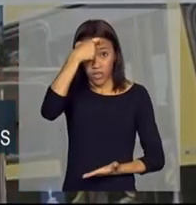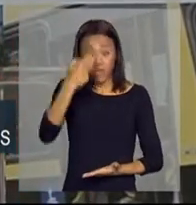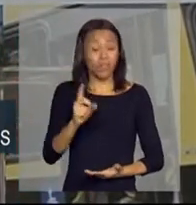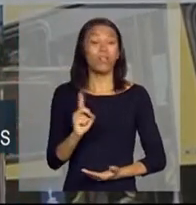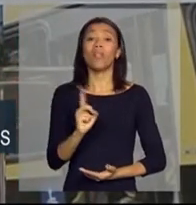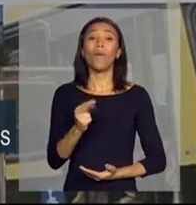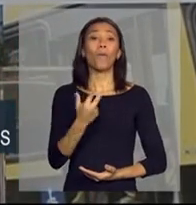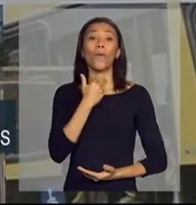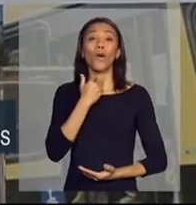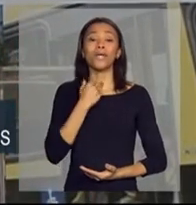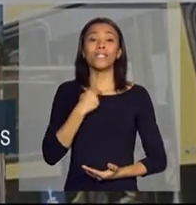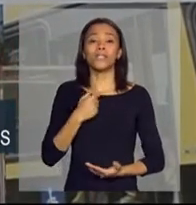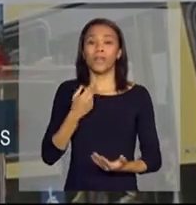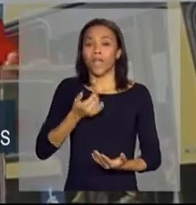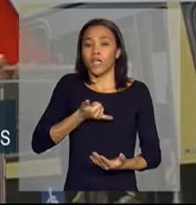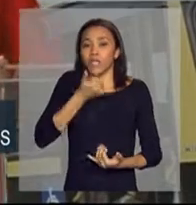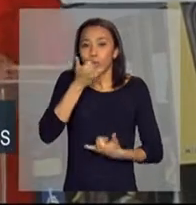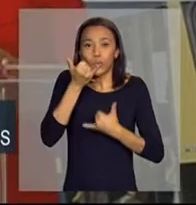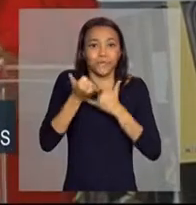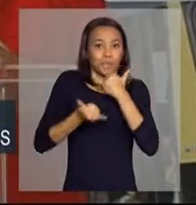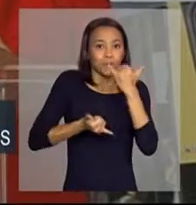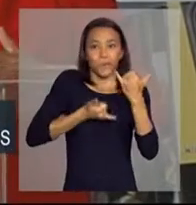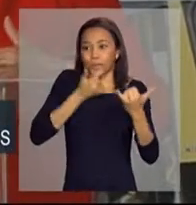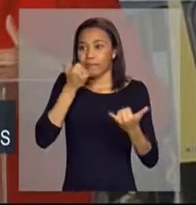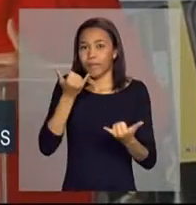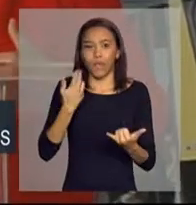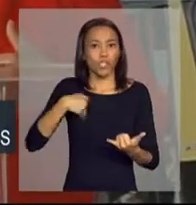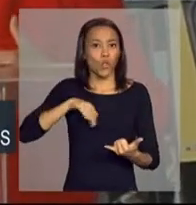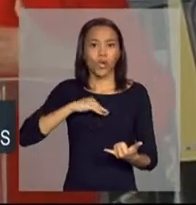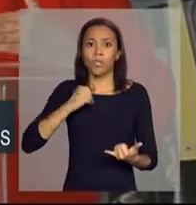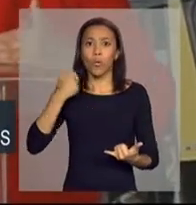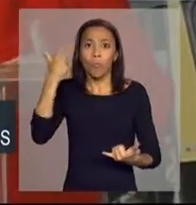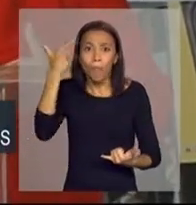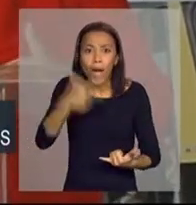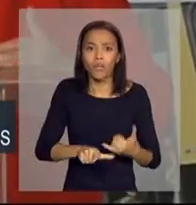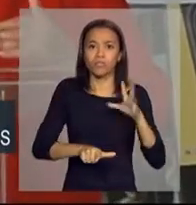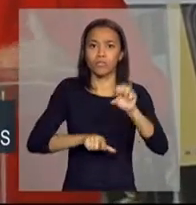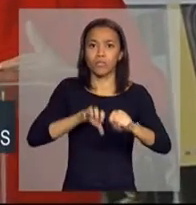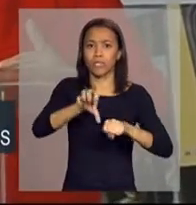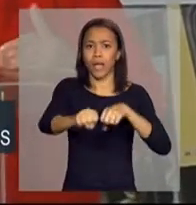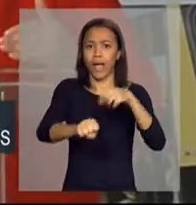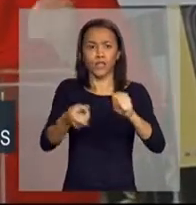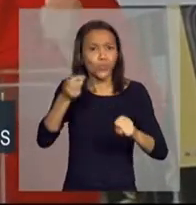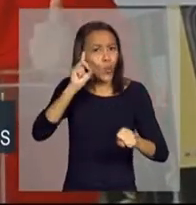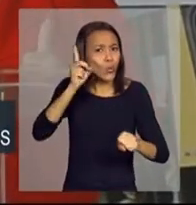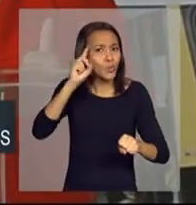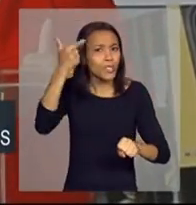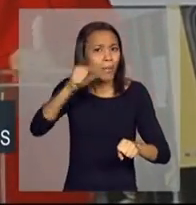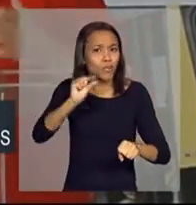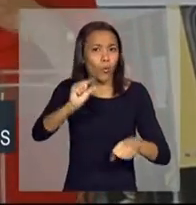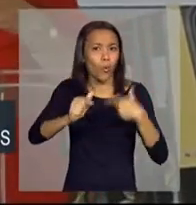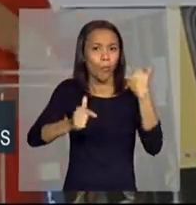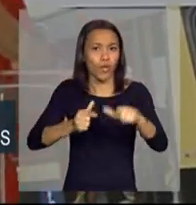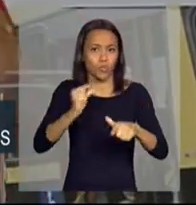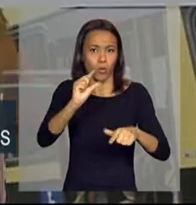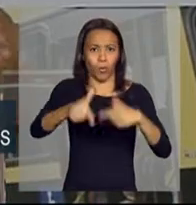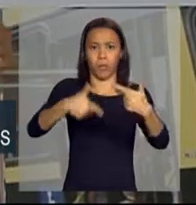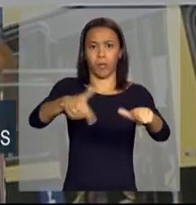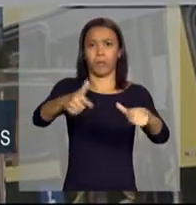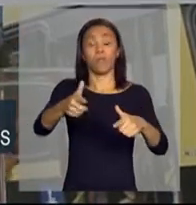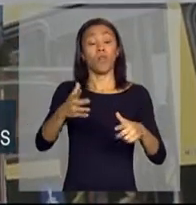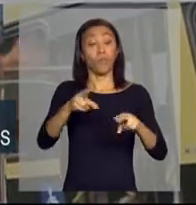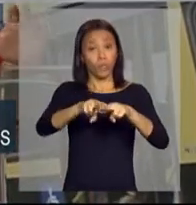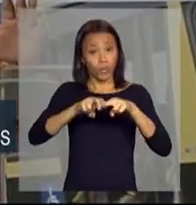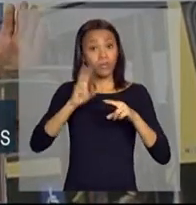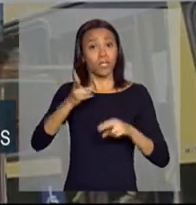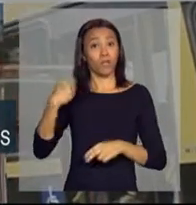de justificativa para nós não buscarmos avançar todos os dias mais um pouco. Por isso, sempre que eu venho